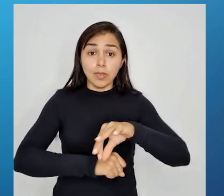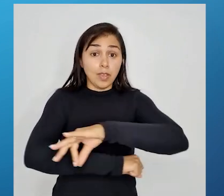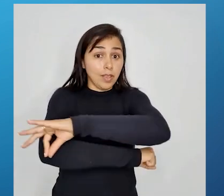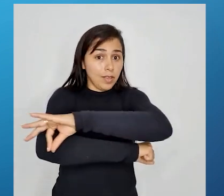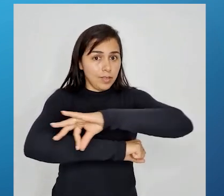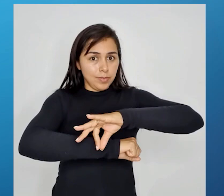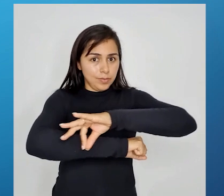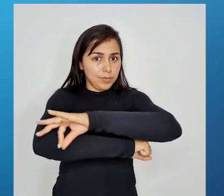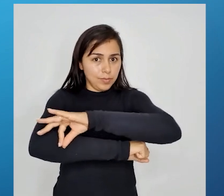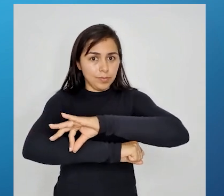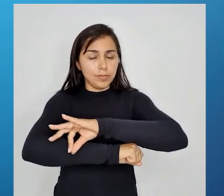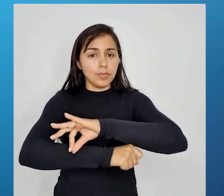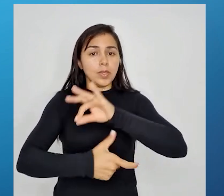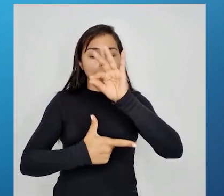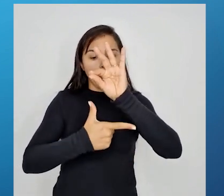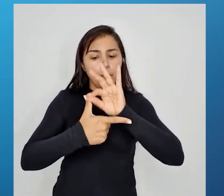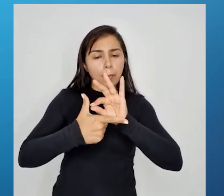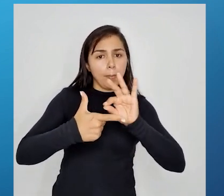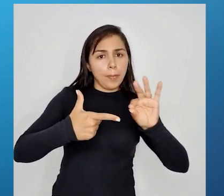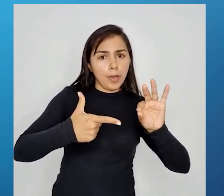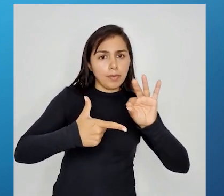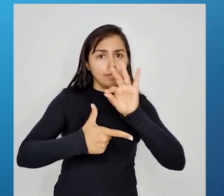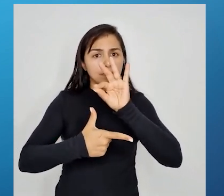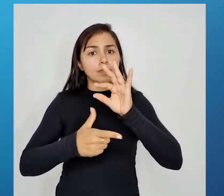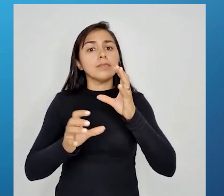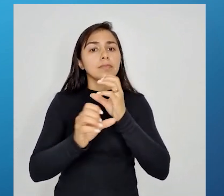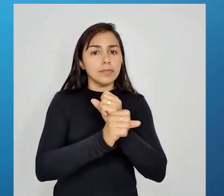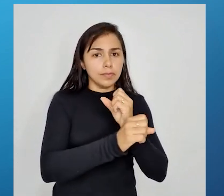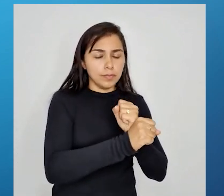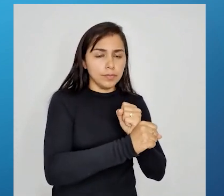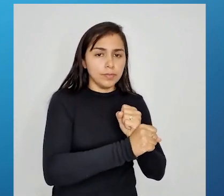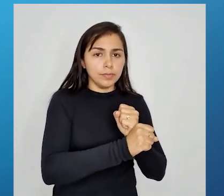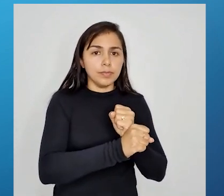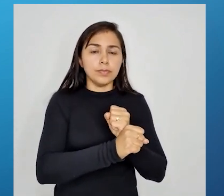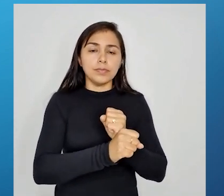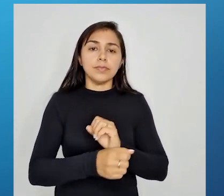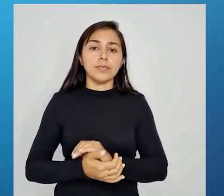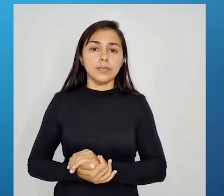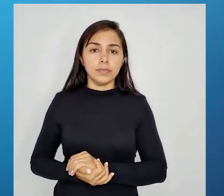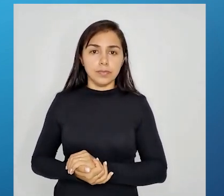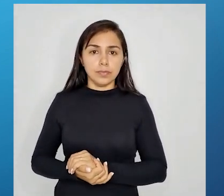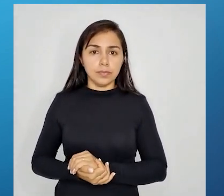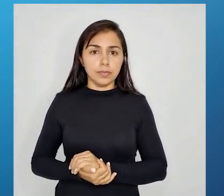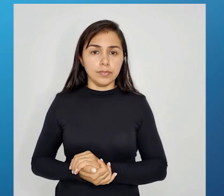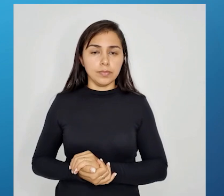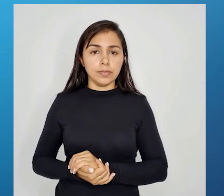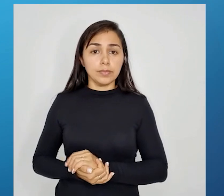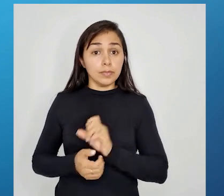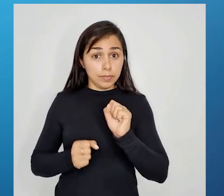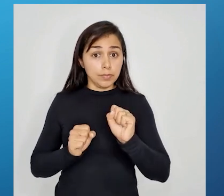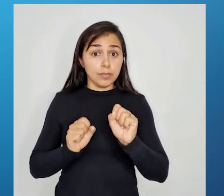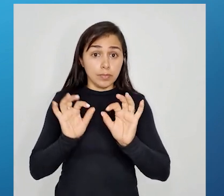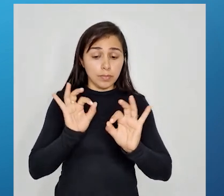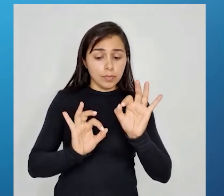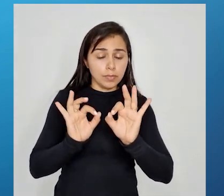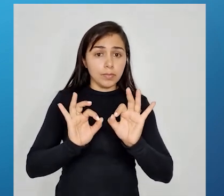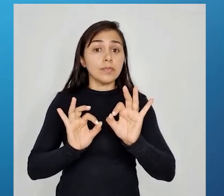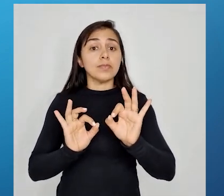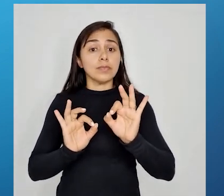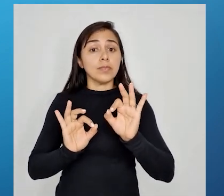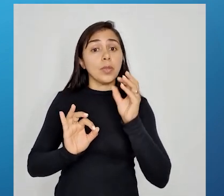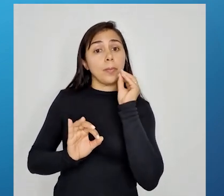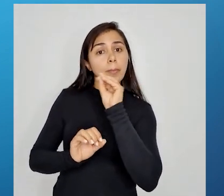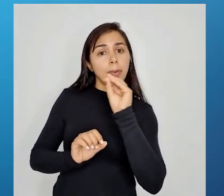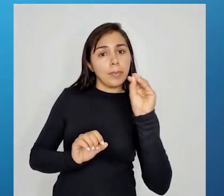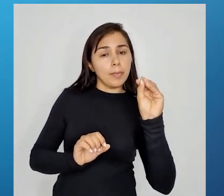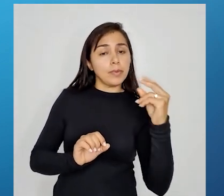você pode construir a sua tabela. 0,6 é tantos graus. E aí vai guardando esses valores na tabela. Que foi isso que